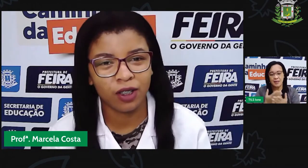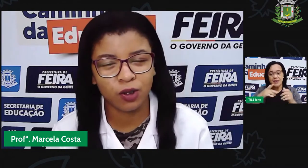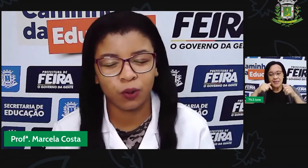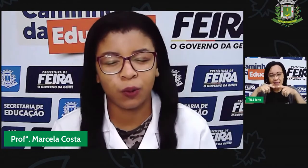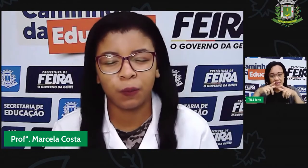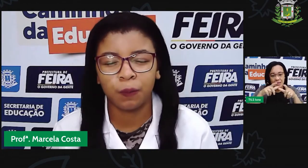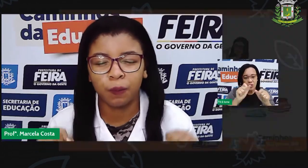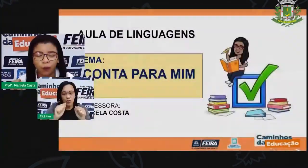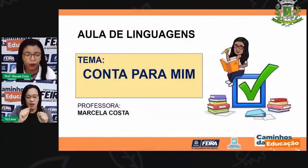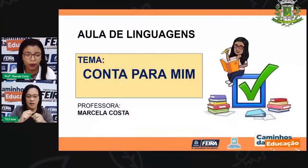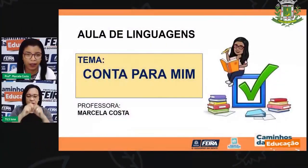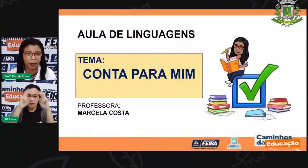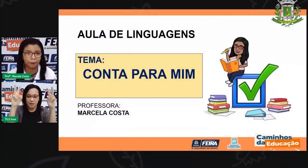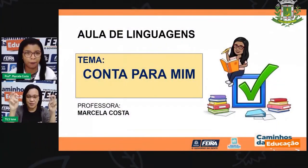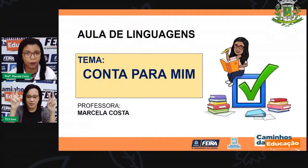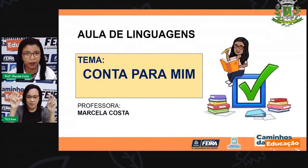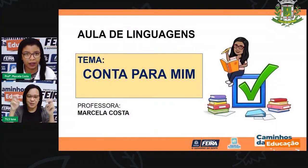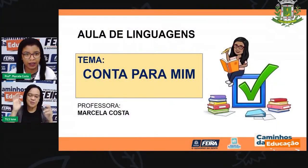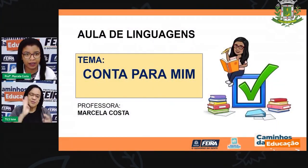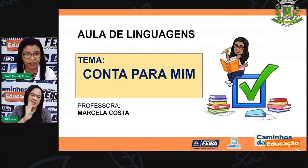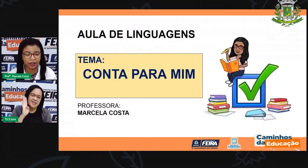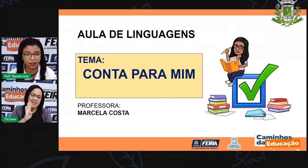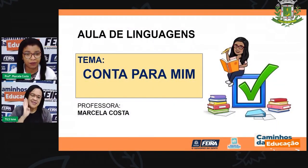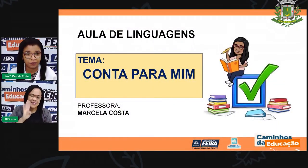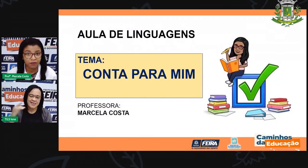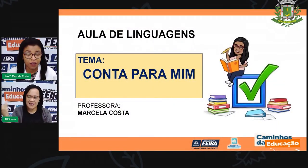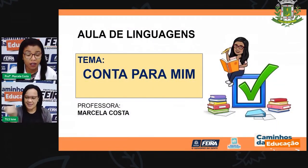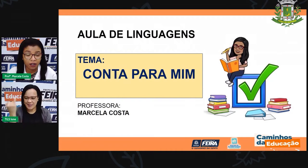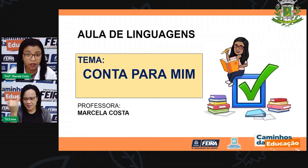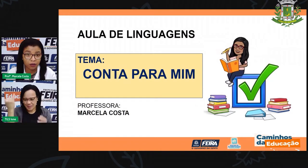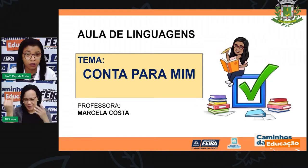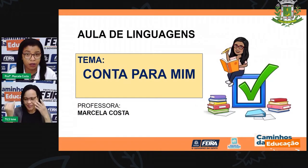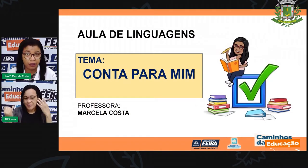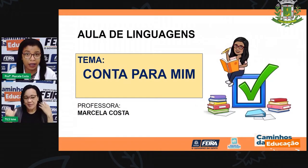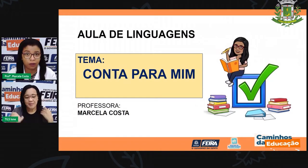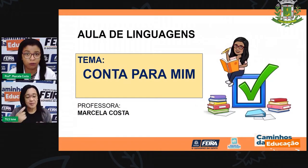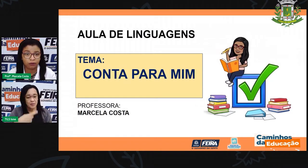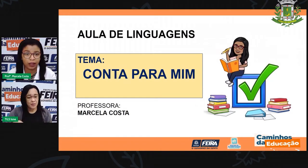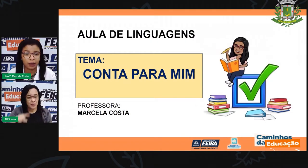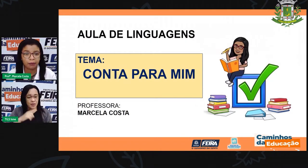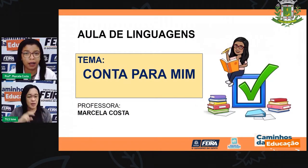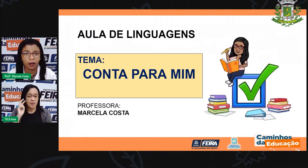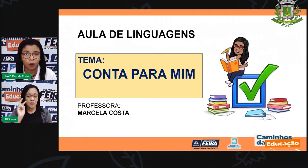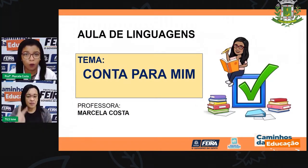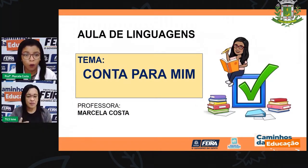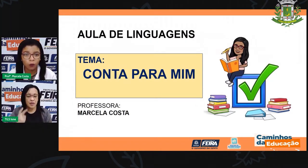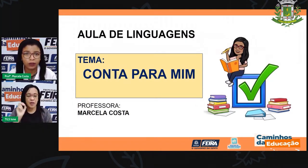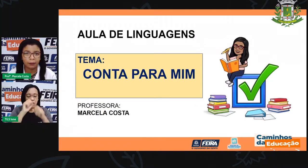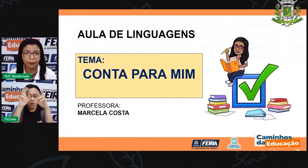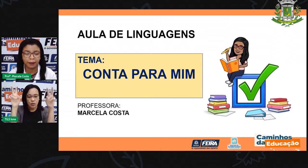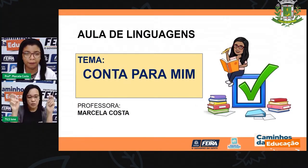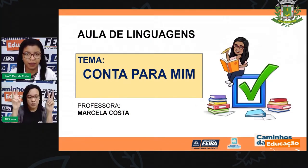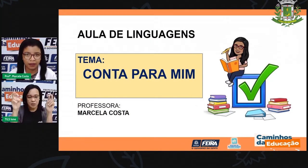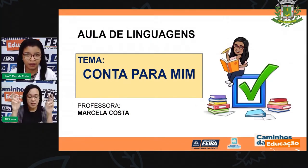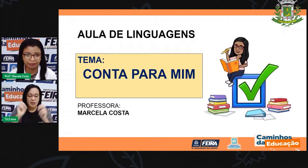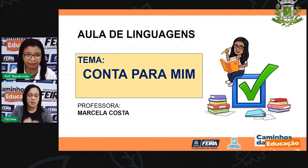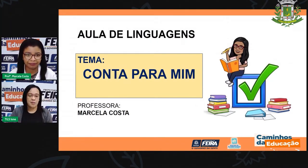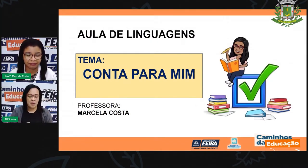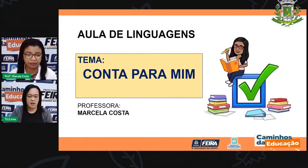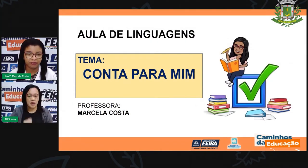ver um assunto muito legal, muito interessante. Nós vamos trabalhar com o tema Conta para